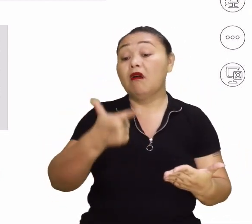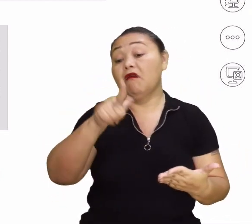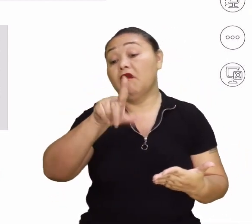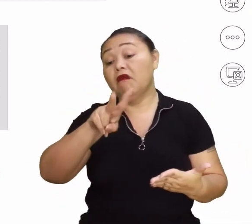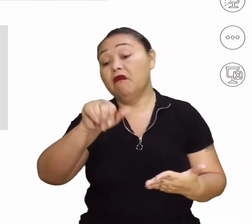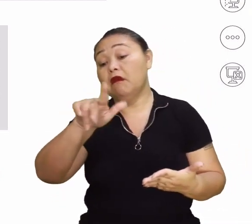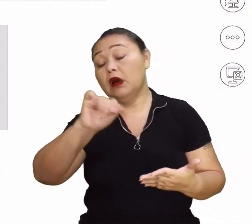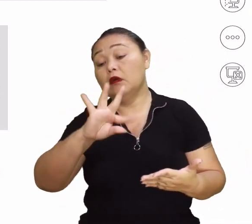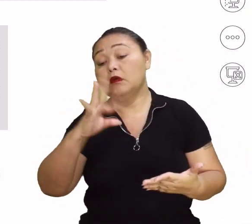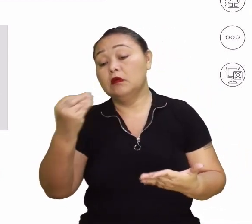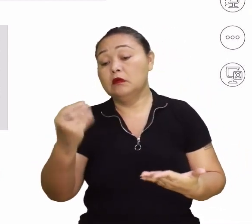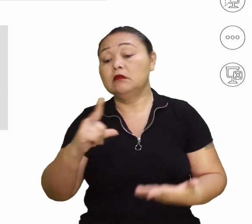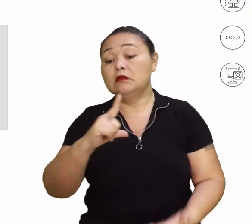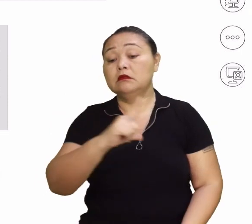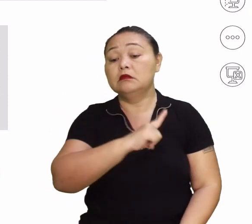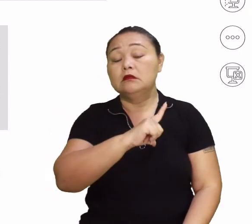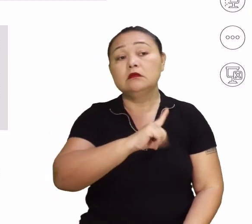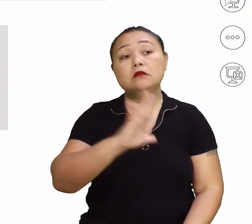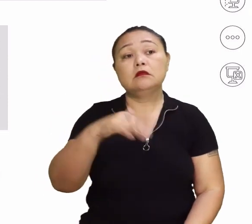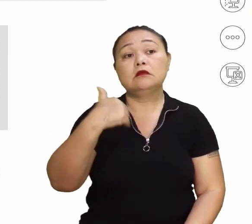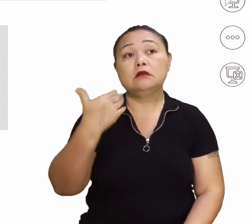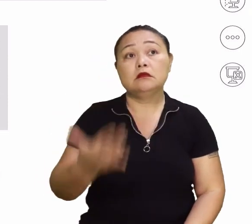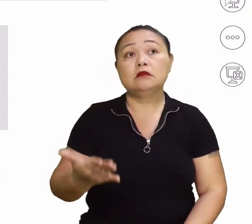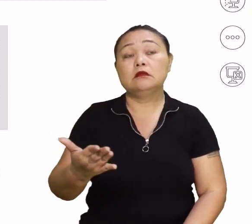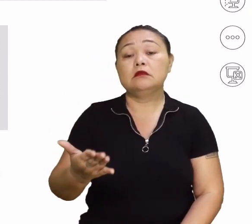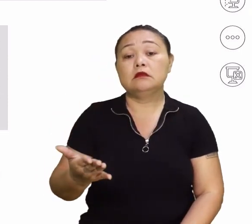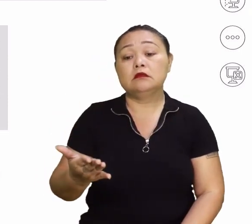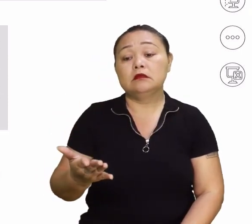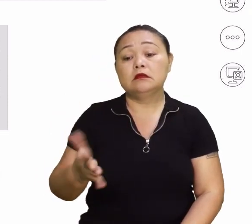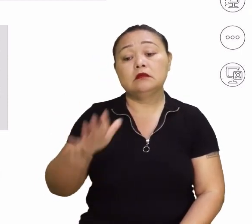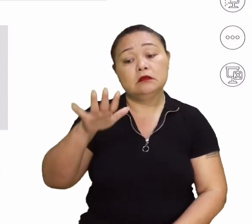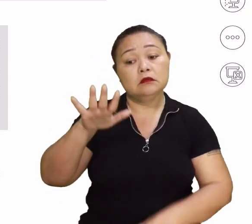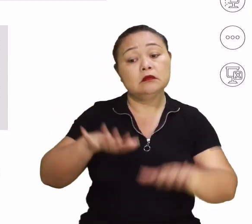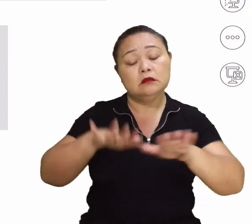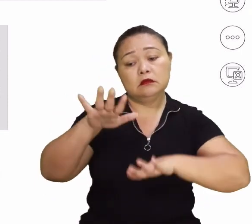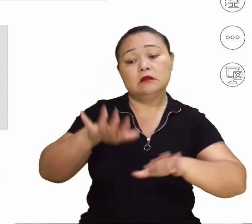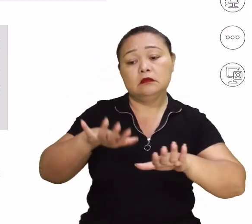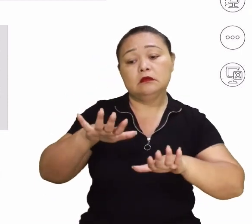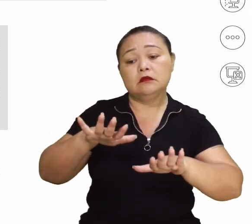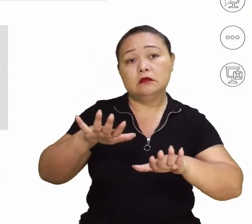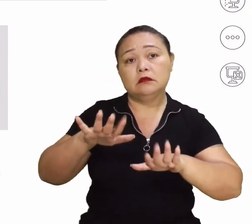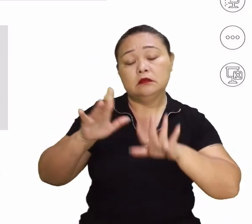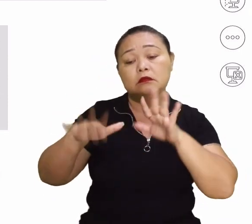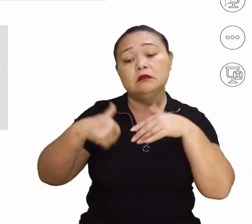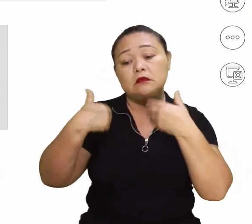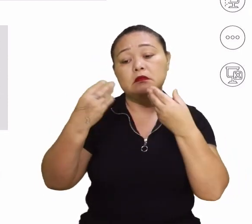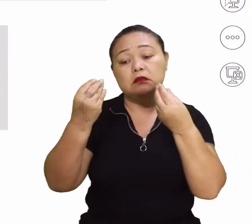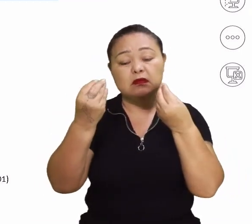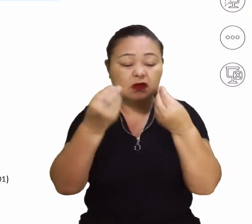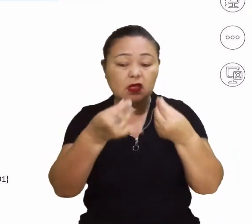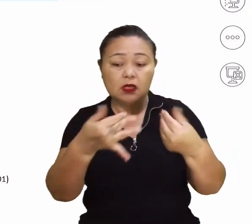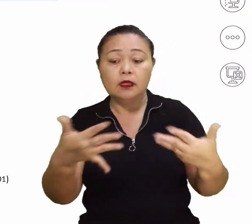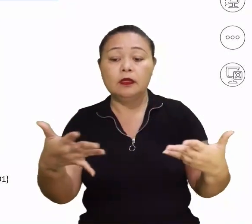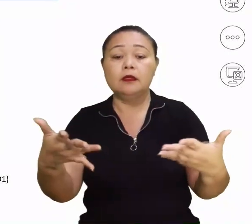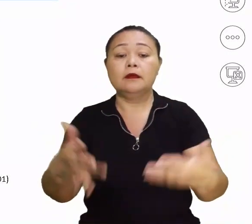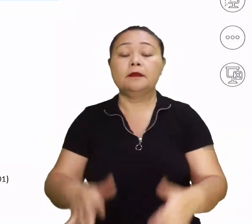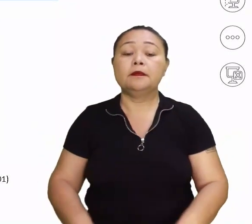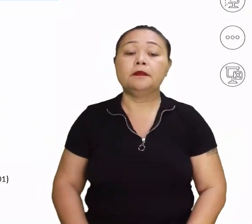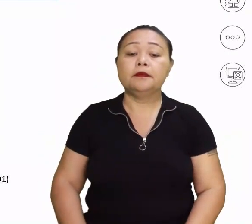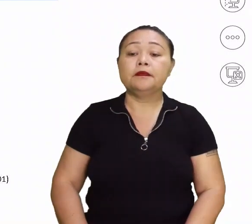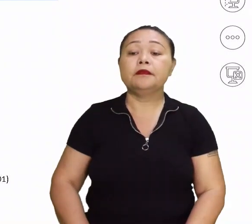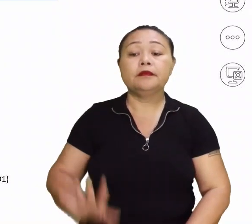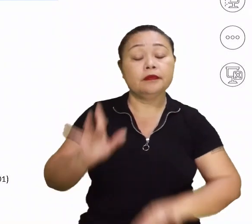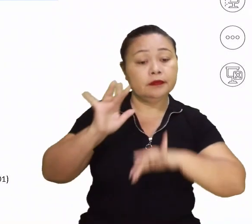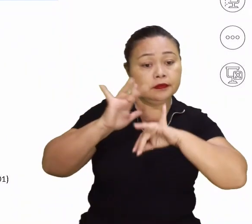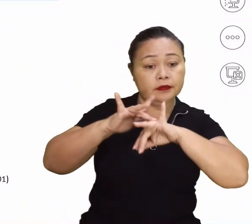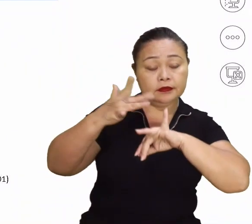mundo, ok? Então, as condições, às vezes, podem se tornar, assim, precárias. A